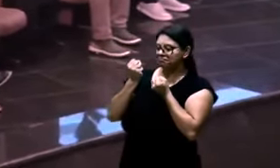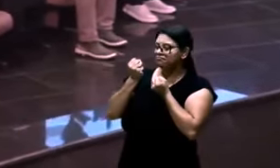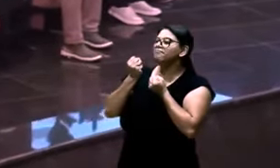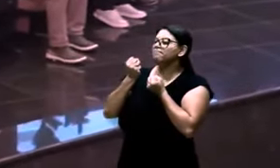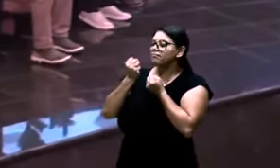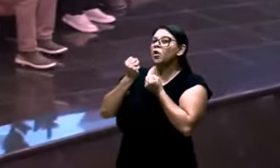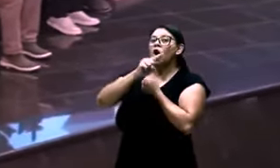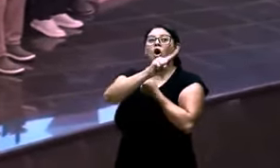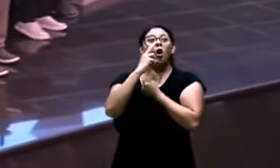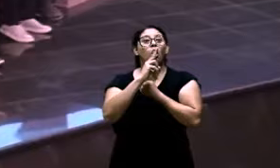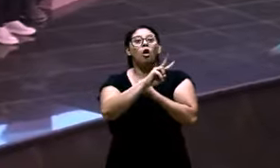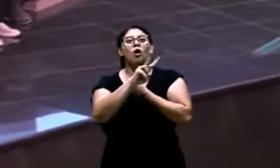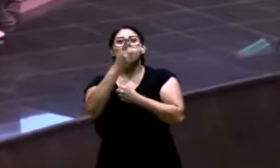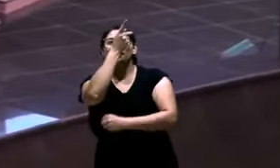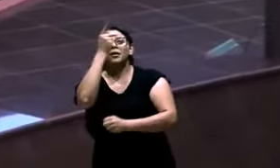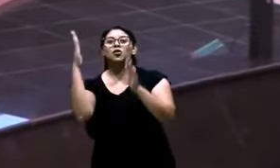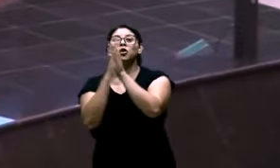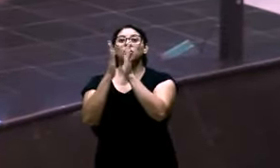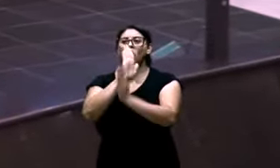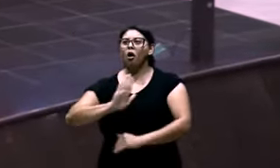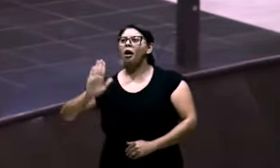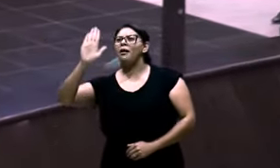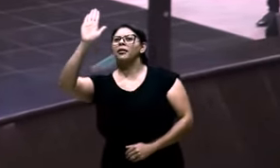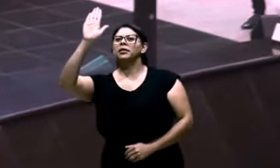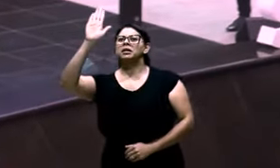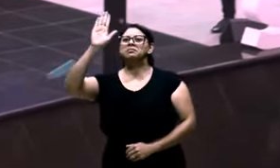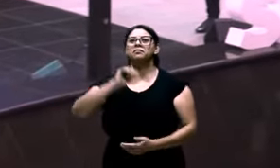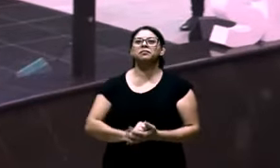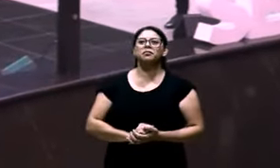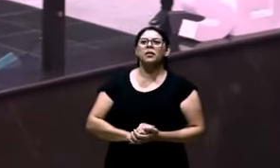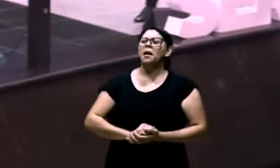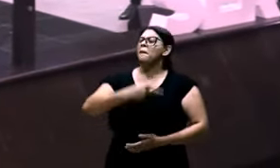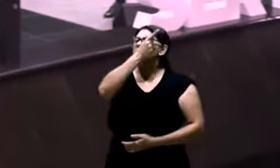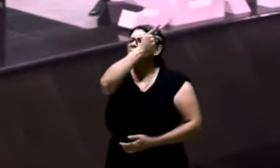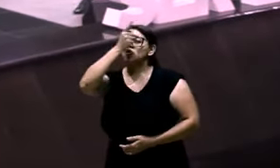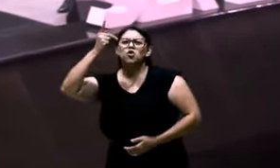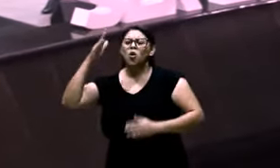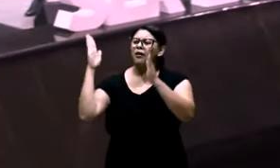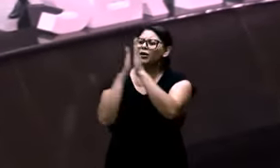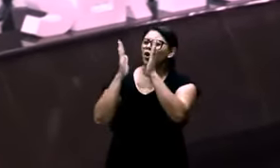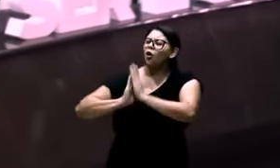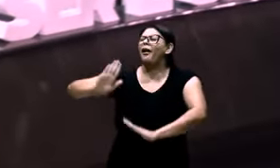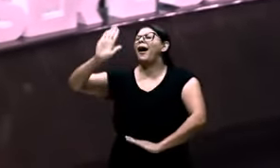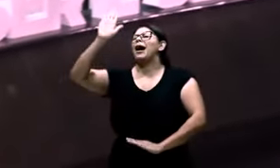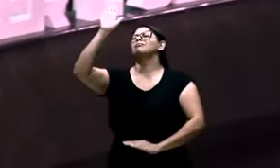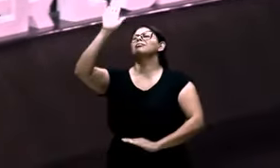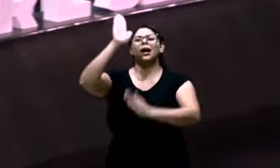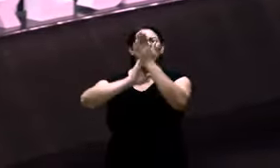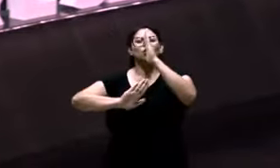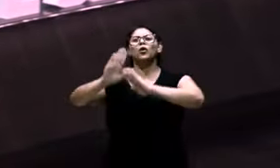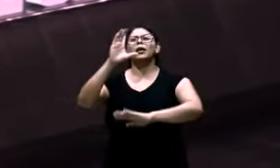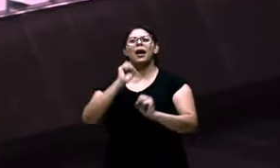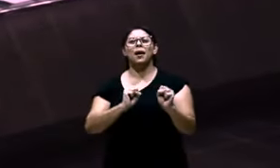mão, as tuas, se você não ora fica com ela baixada, mas só quem ora, as tuas orações,